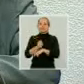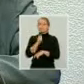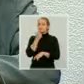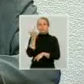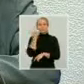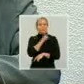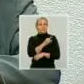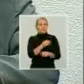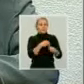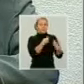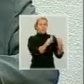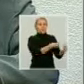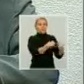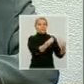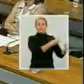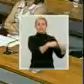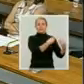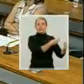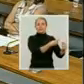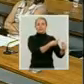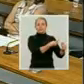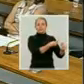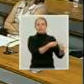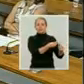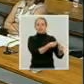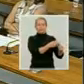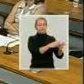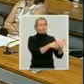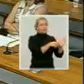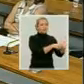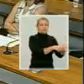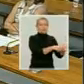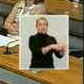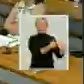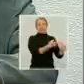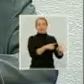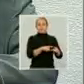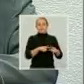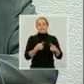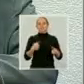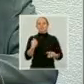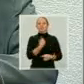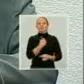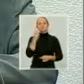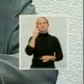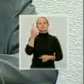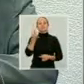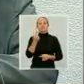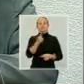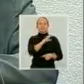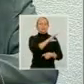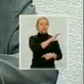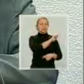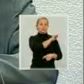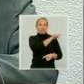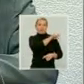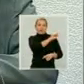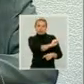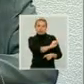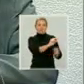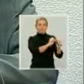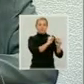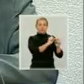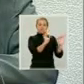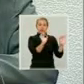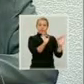com essa atribuição. As expectativas são que os CAPES só estarão, de fato,